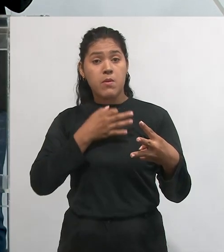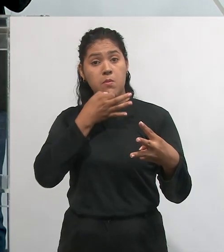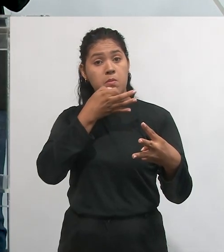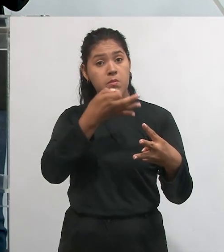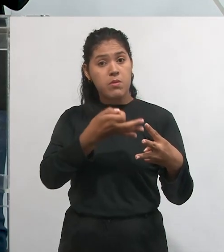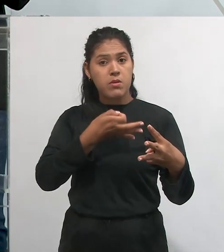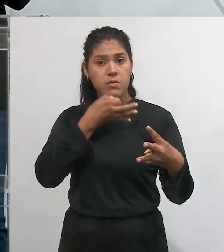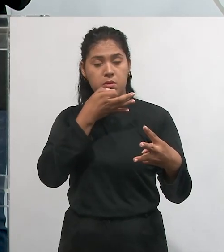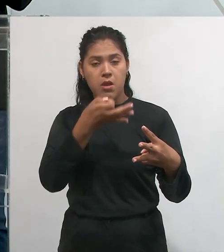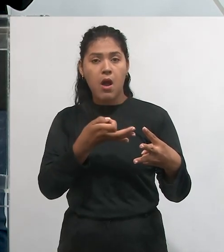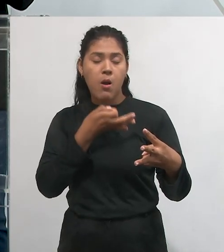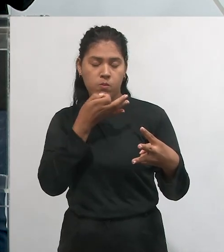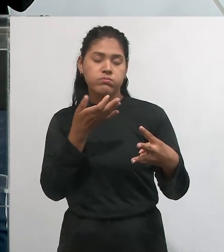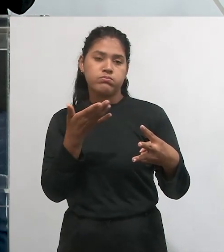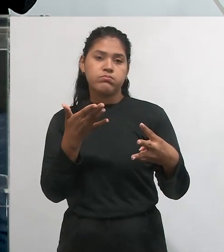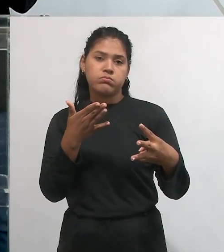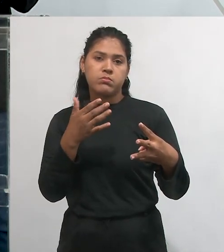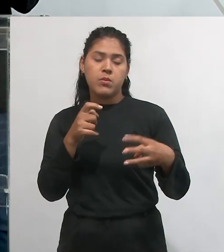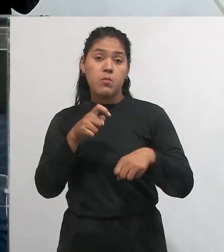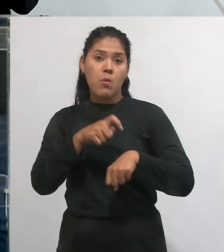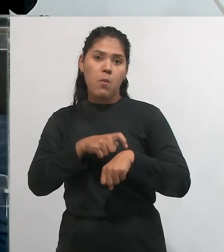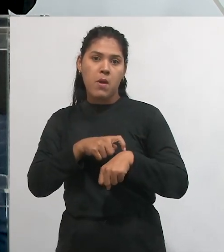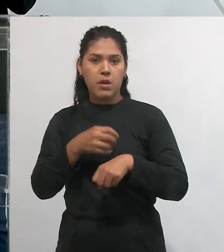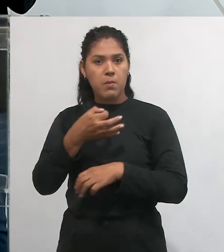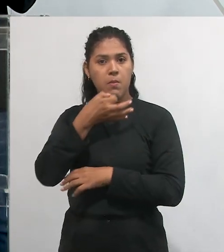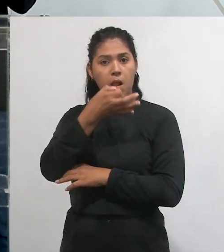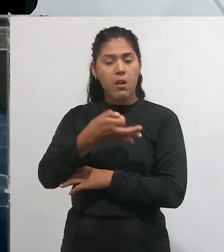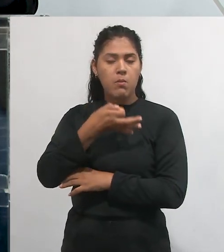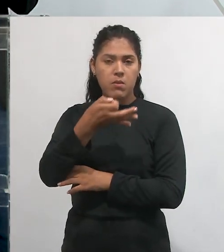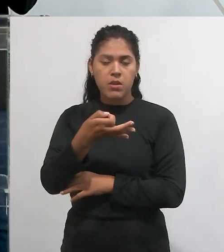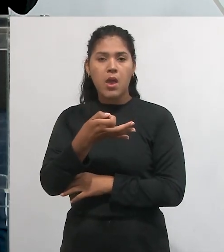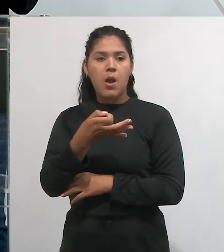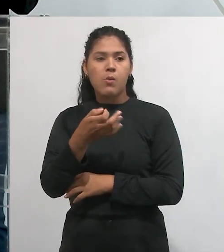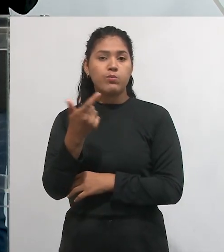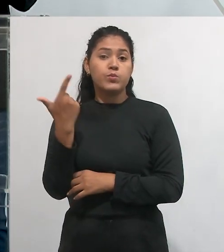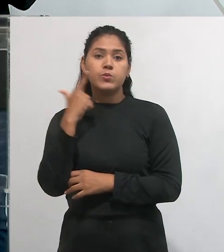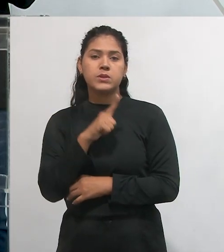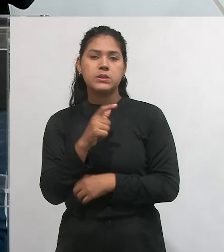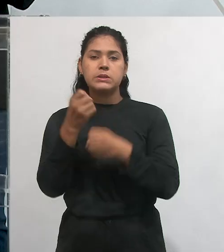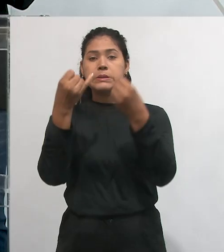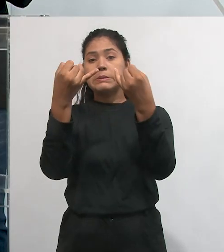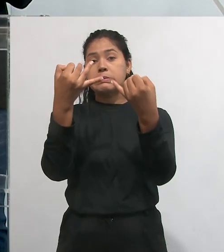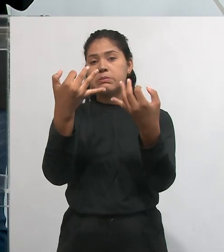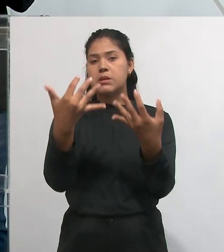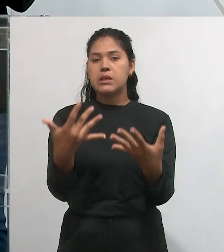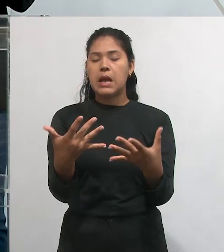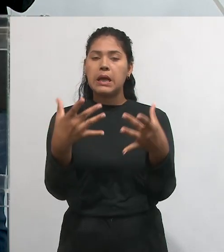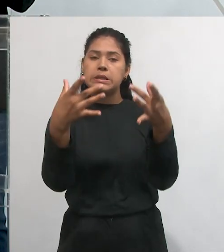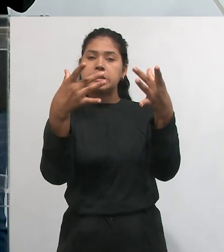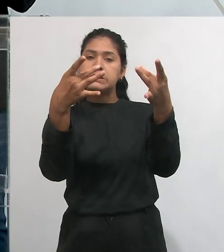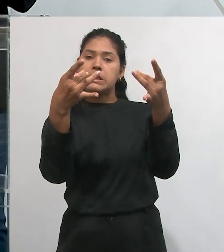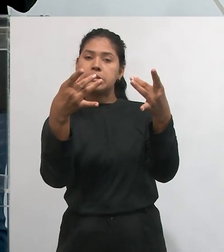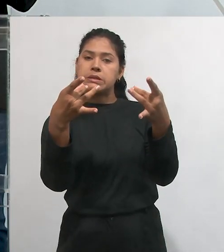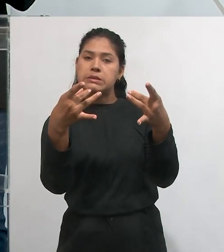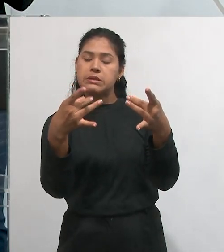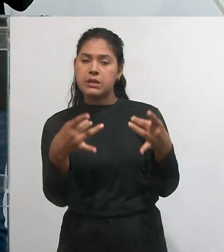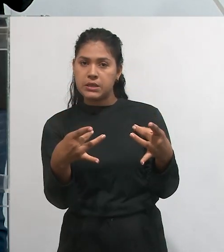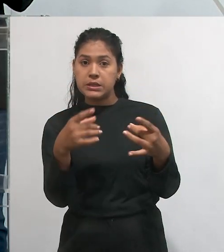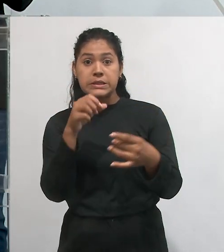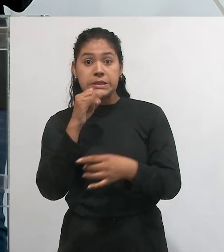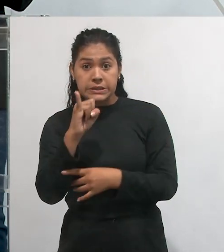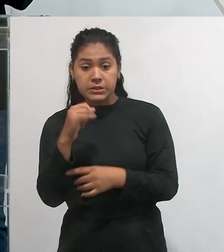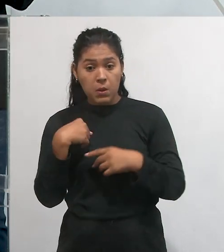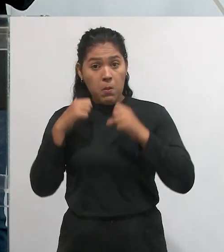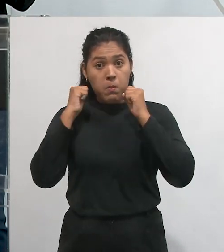talvez nós não conseguimos, naquele momento, falar do objeto completamente, mas se nós estamos falando, é